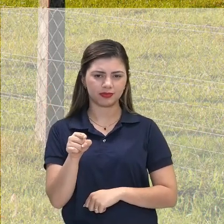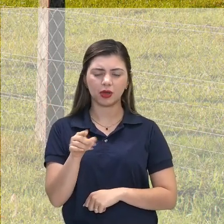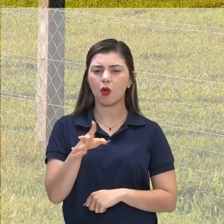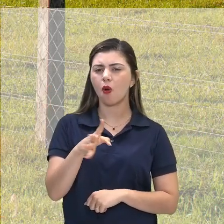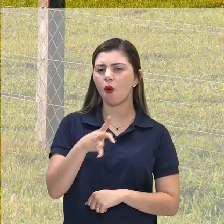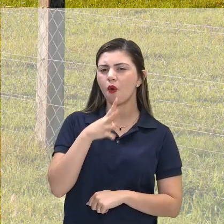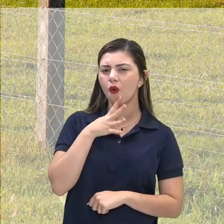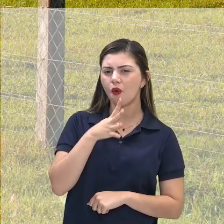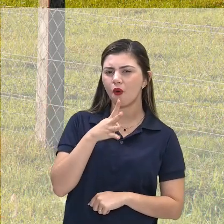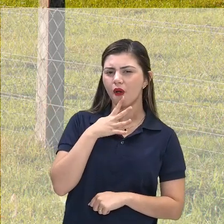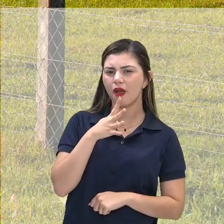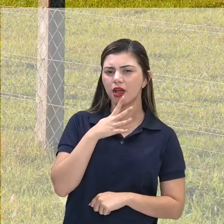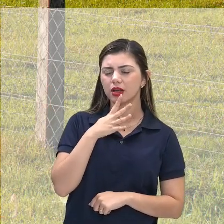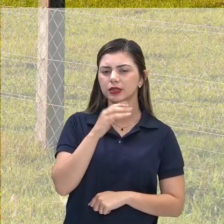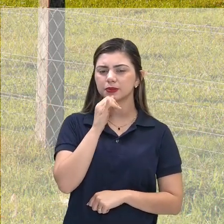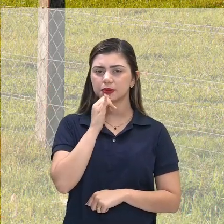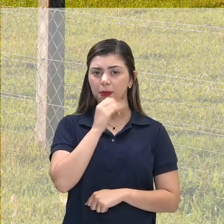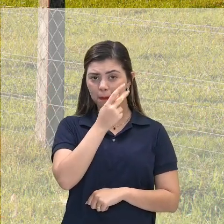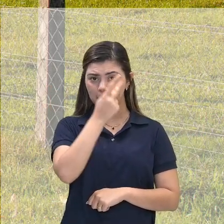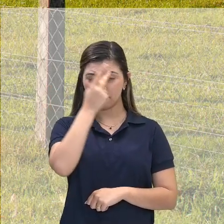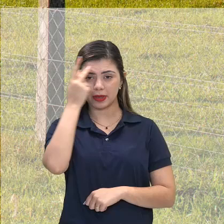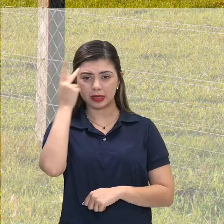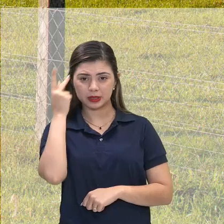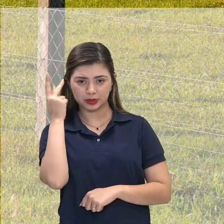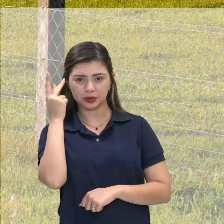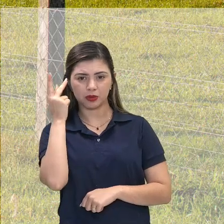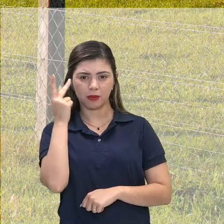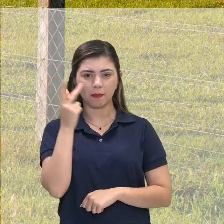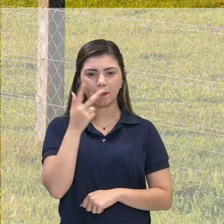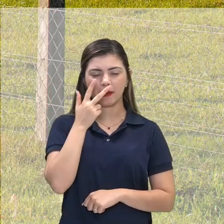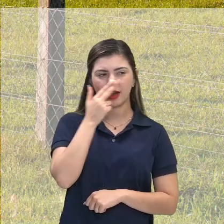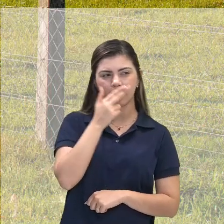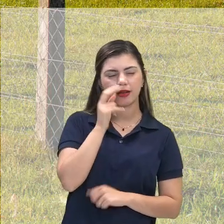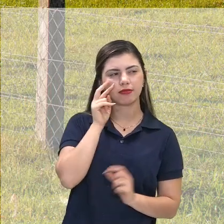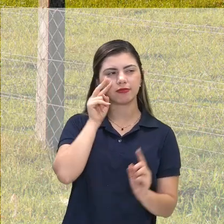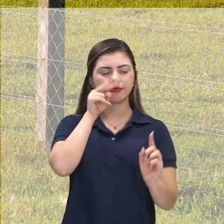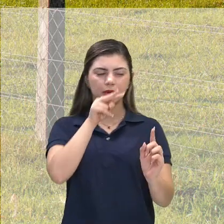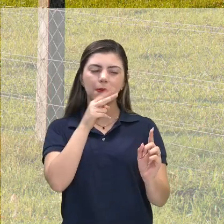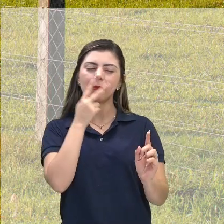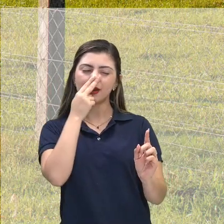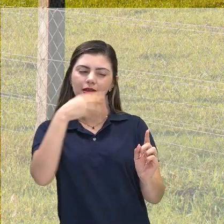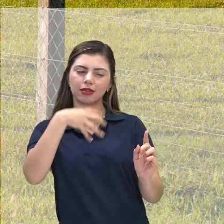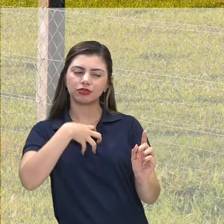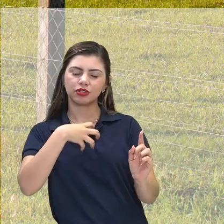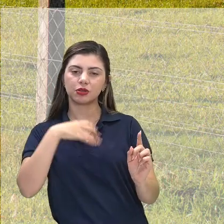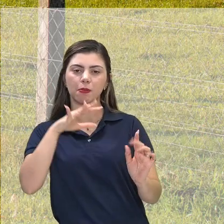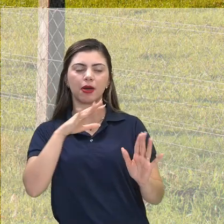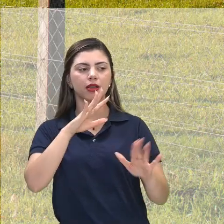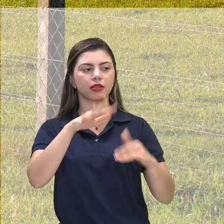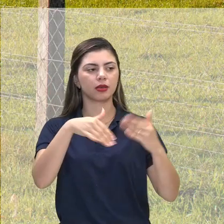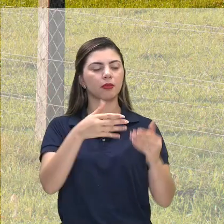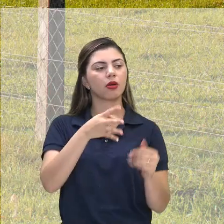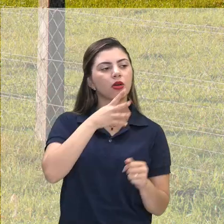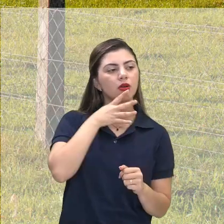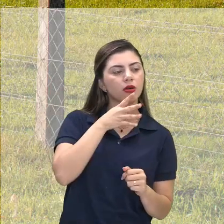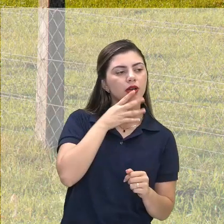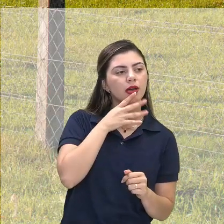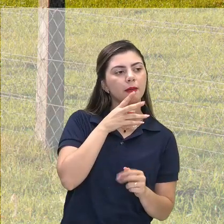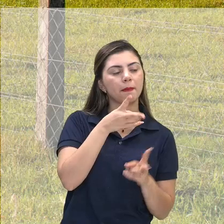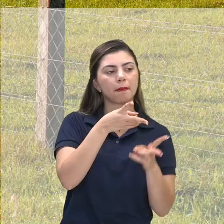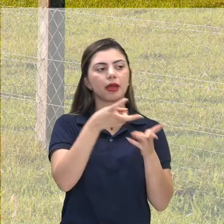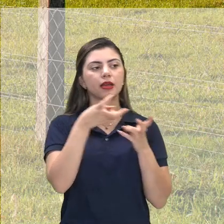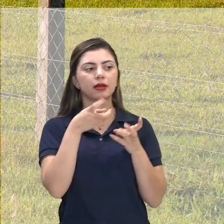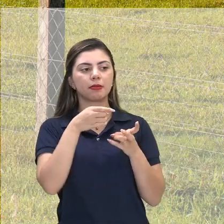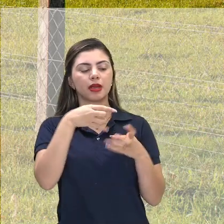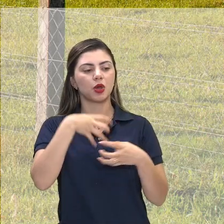já conheceram alguém que parecia ser de um jeito, mas depois mostrou uma